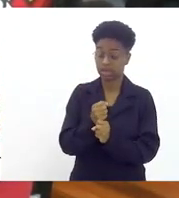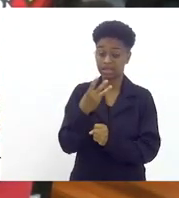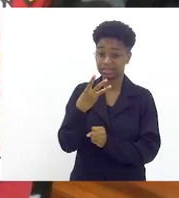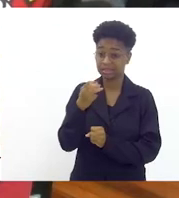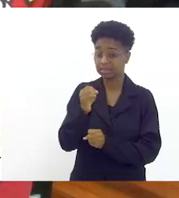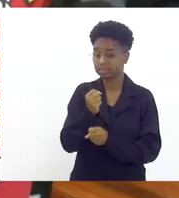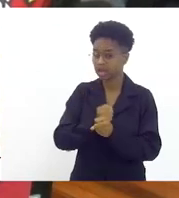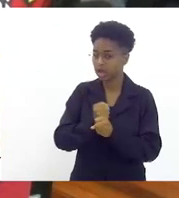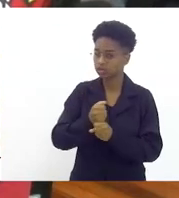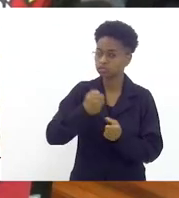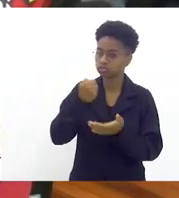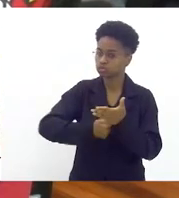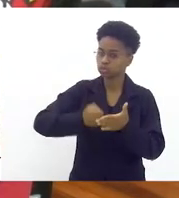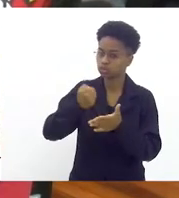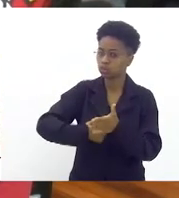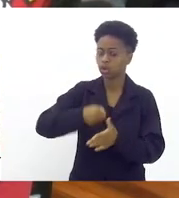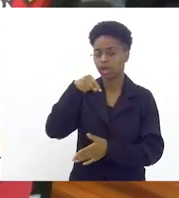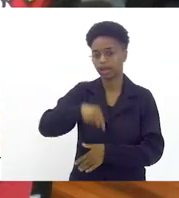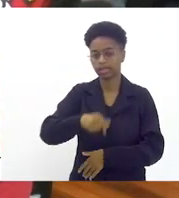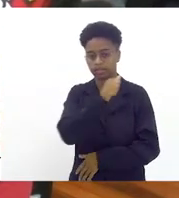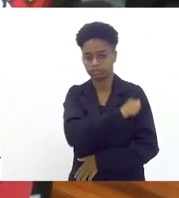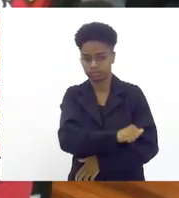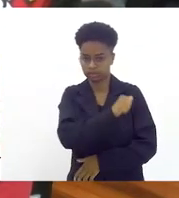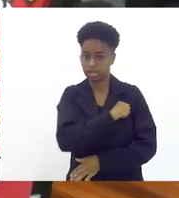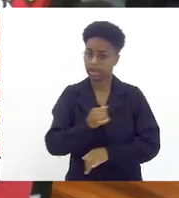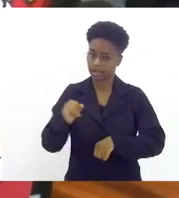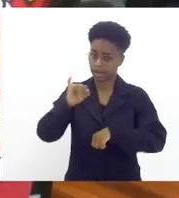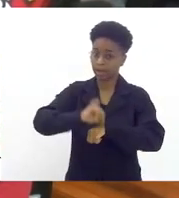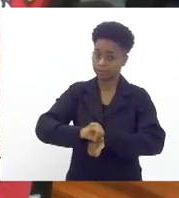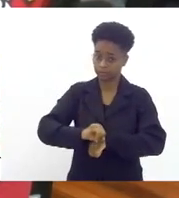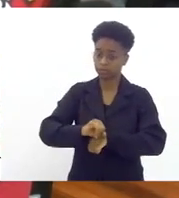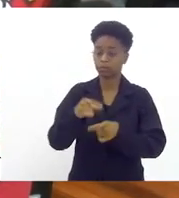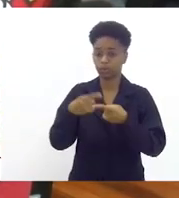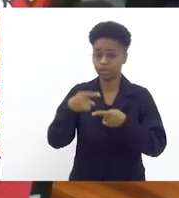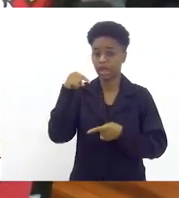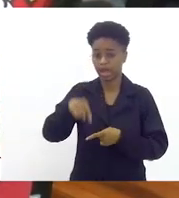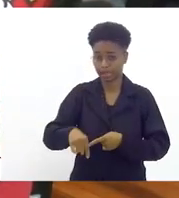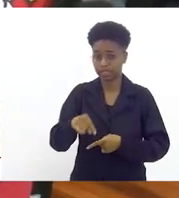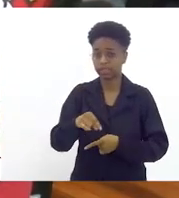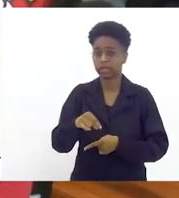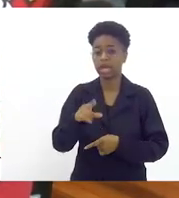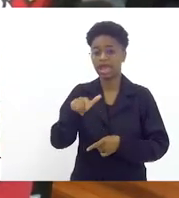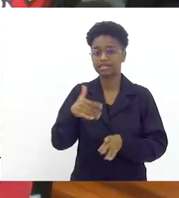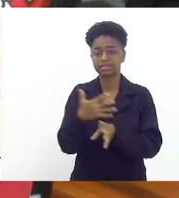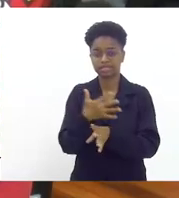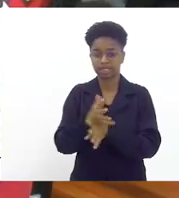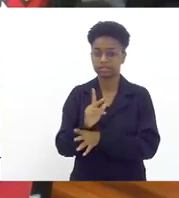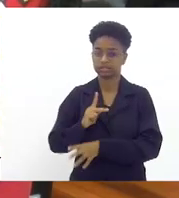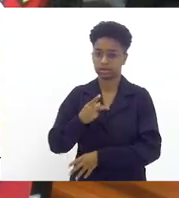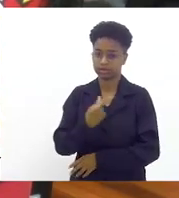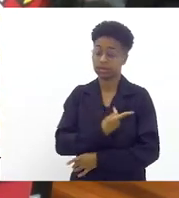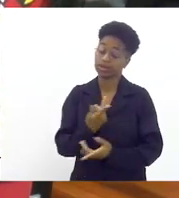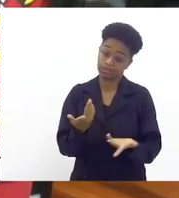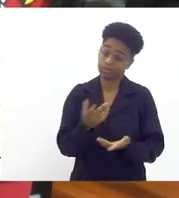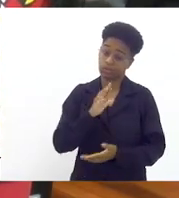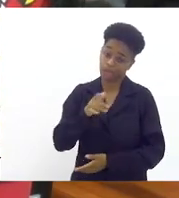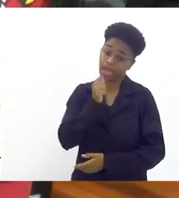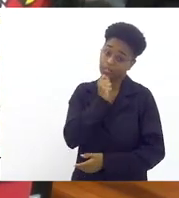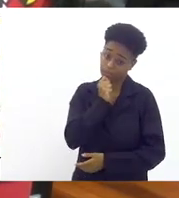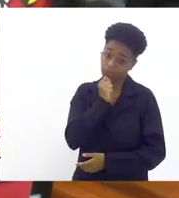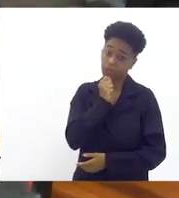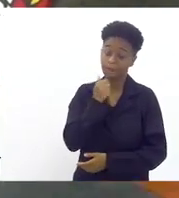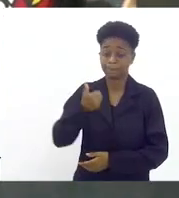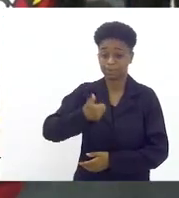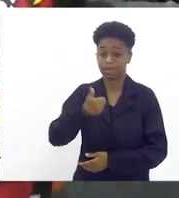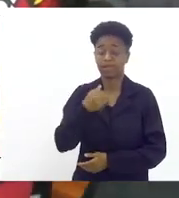três décadas de luta, né, aqui no Rio de Janeiro, nessa capital, a cidade do Rio, é uma cidade travesti, né, Dani? Não é à toa que a primeira deputada trans tinha que ser